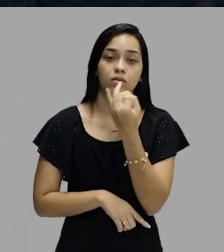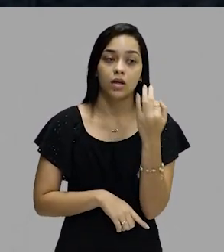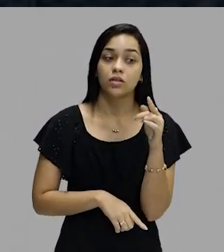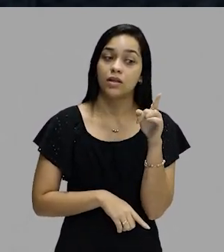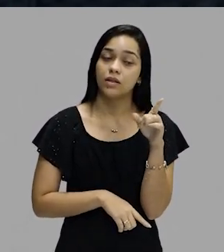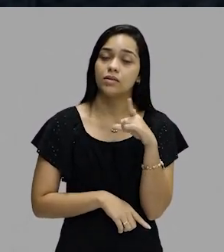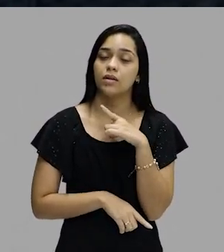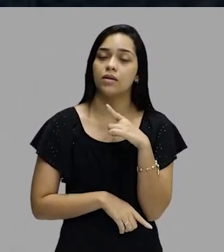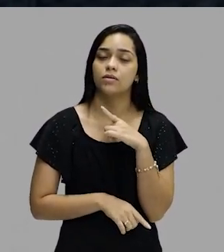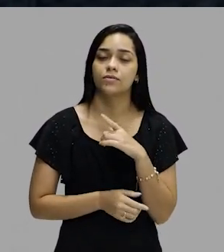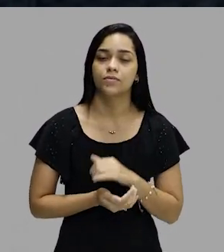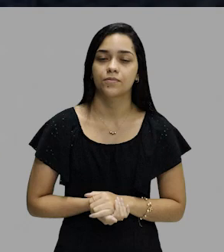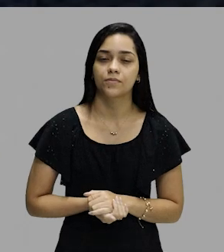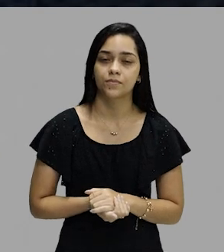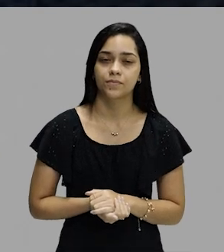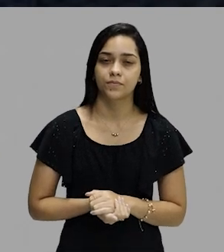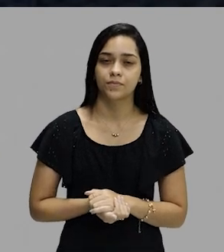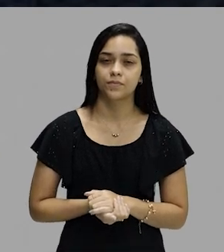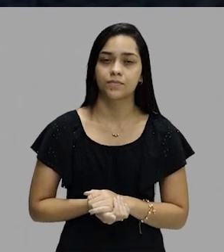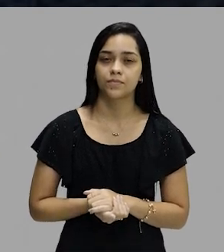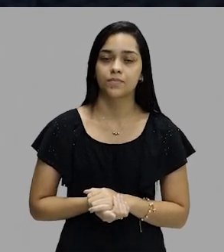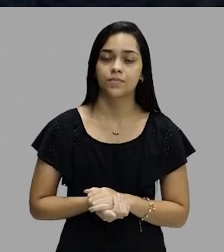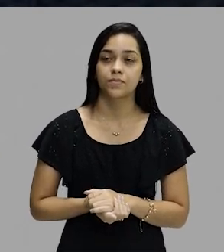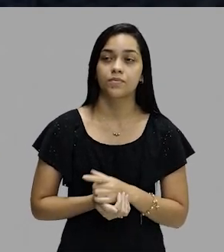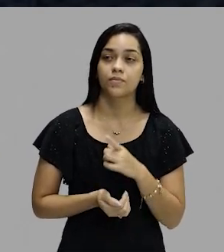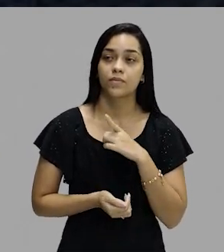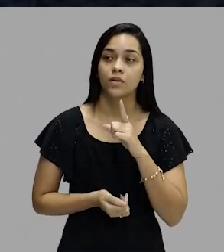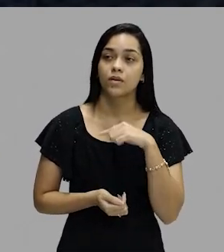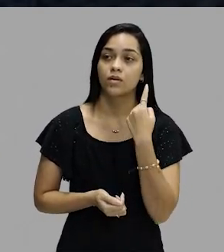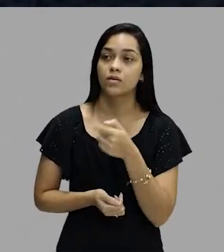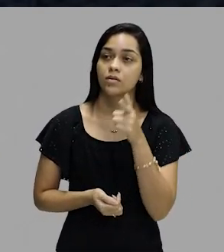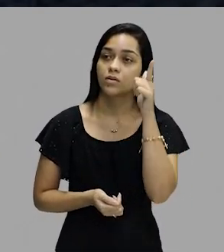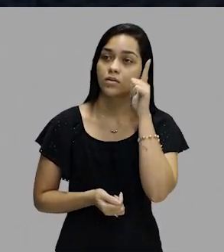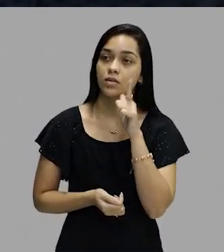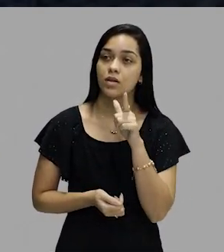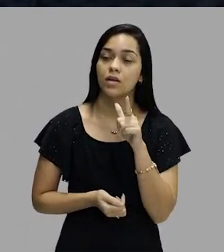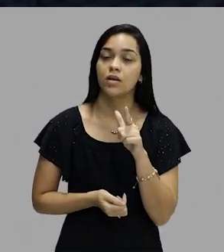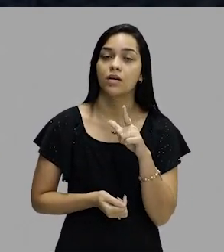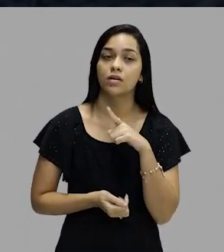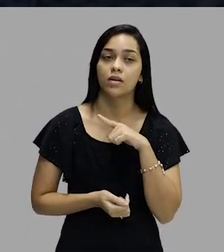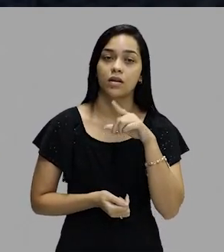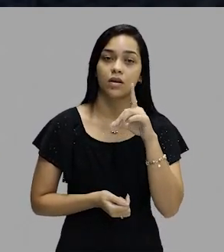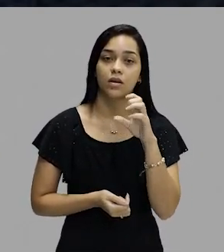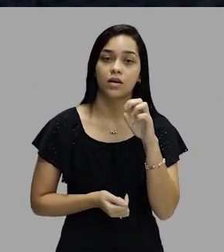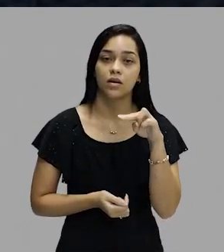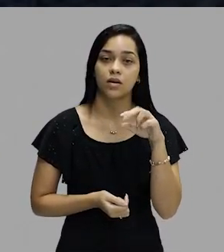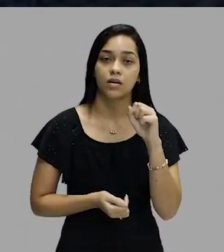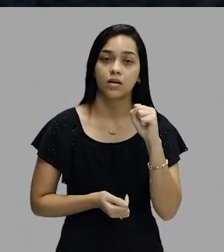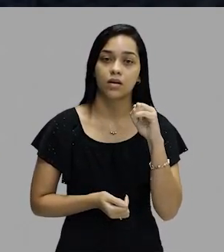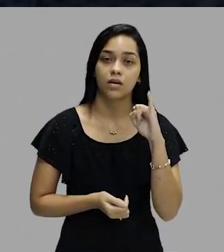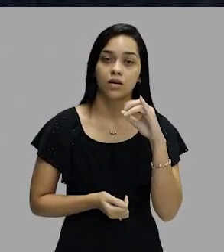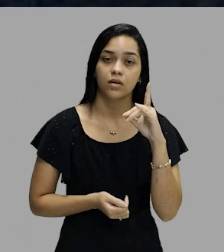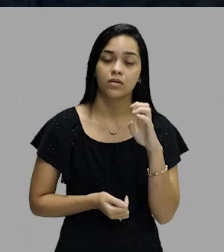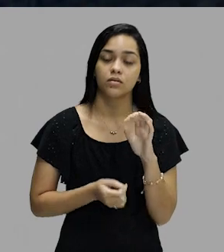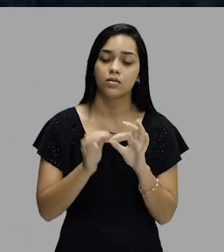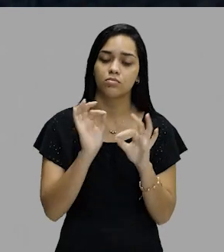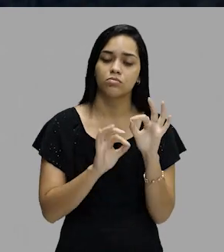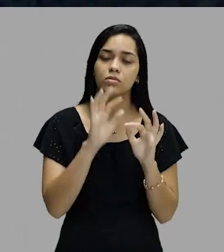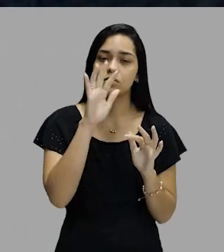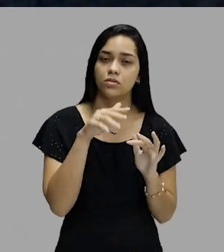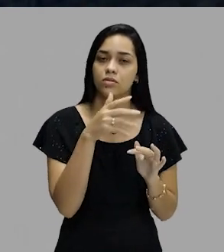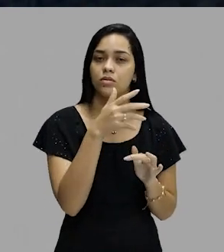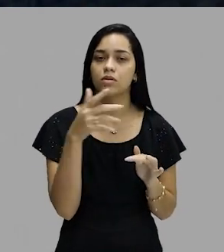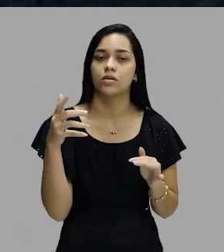ali. Tá ok? Então, através disso, a gente consegue definir a sua densidade e a sua viscosidade. Eles são tabelados. Tá